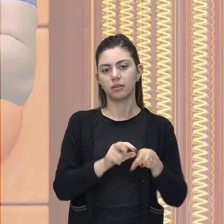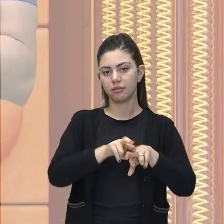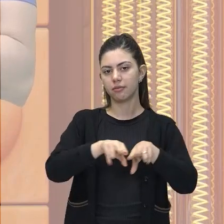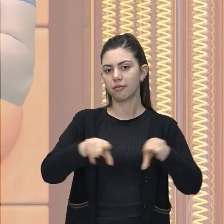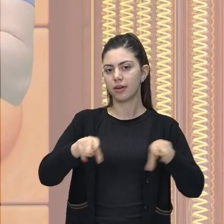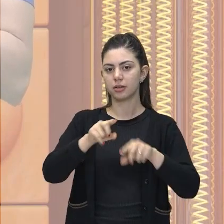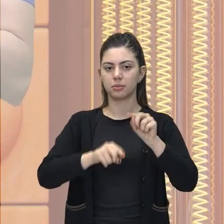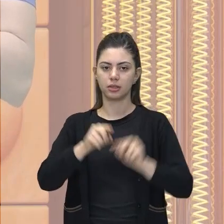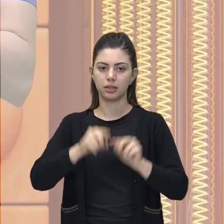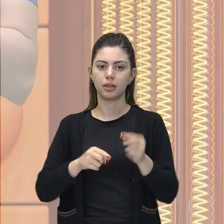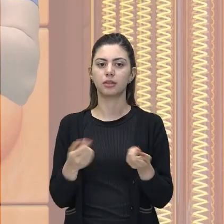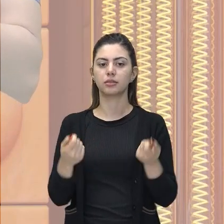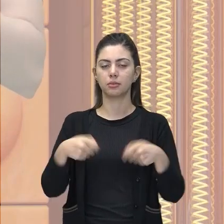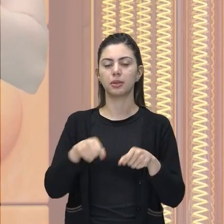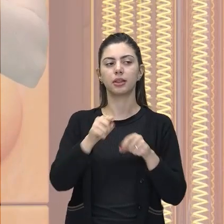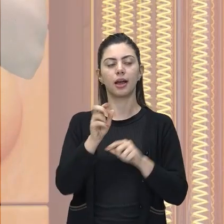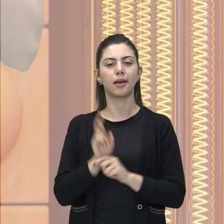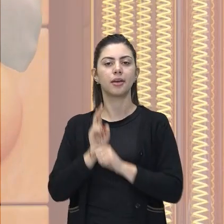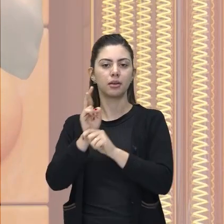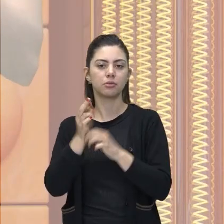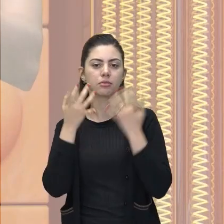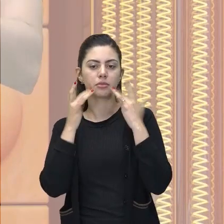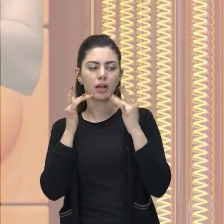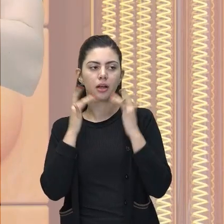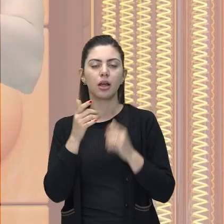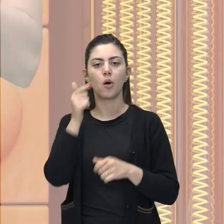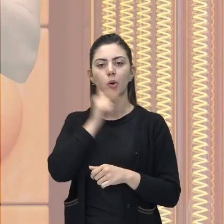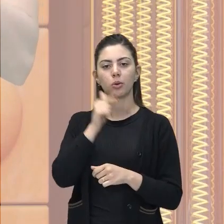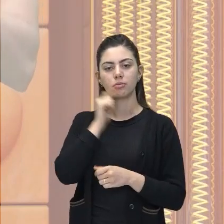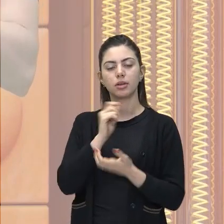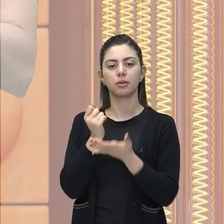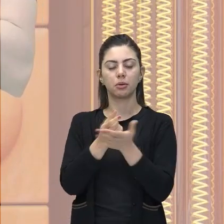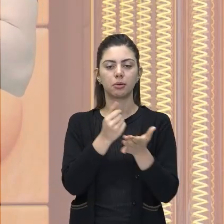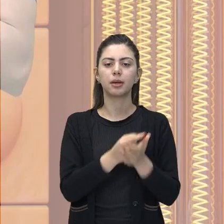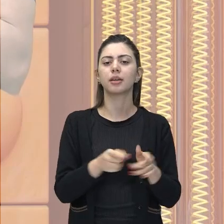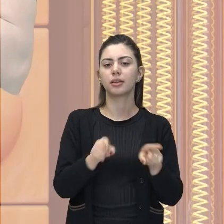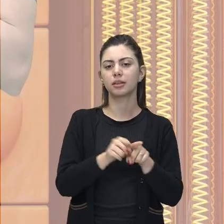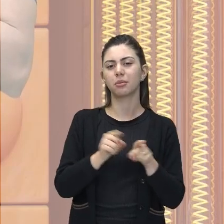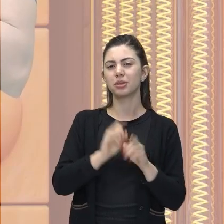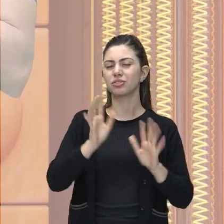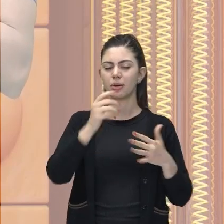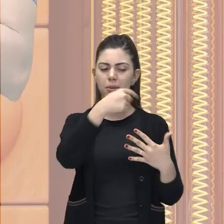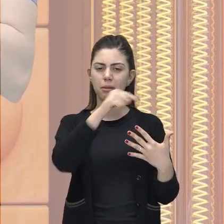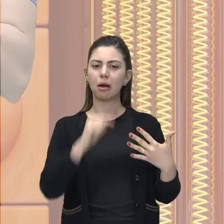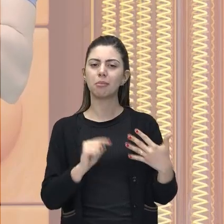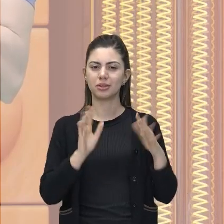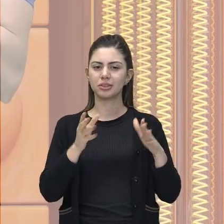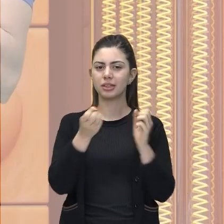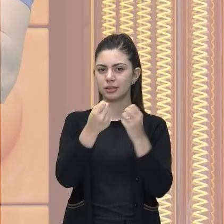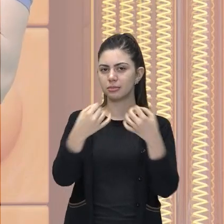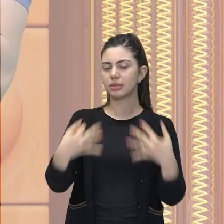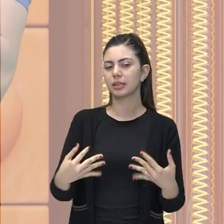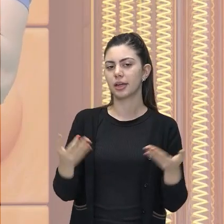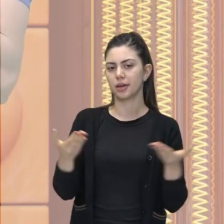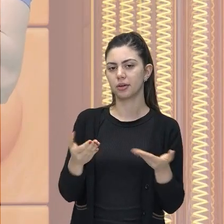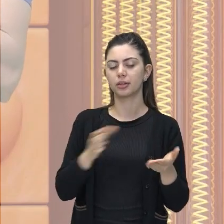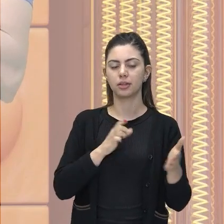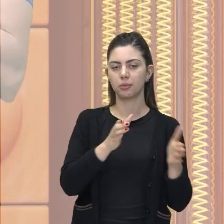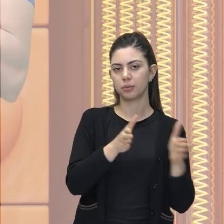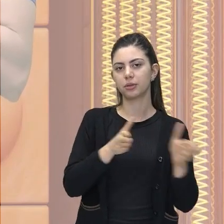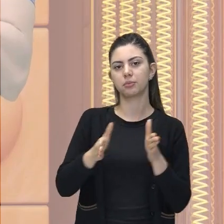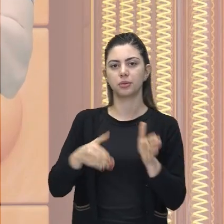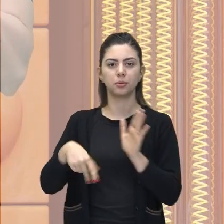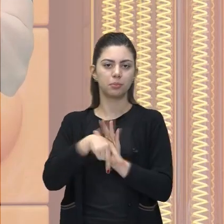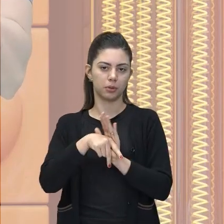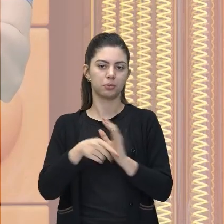garantir também o acesso a matérias-primas e tudo aquilo que a gente já pontuou aqui durante essa caracterização das fases do capitalismo,